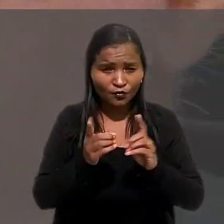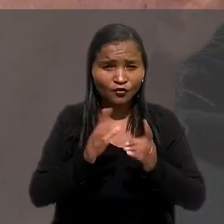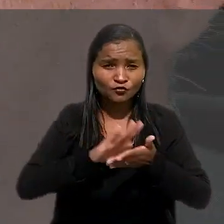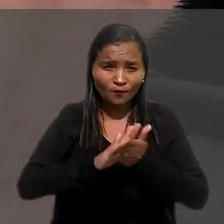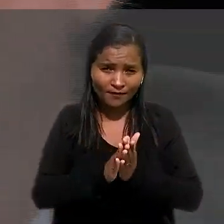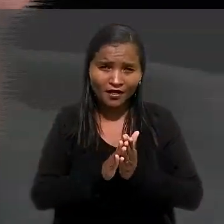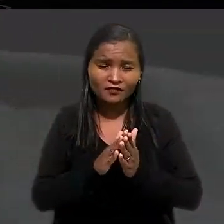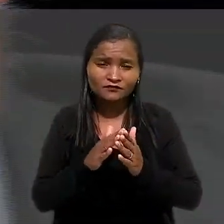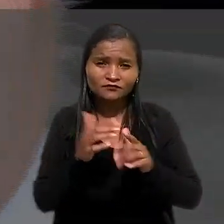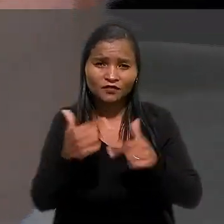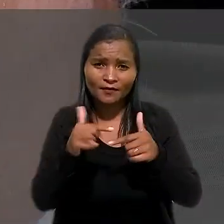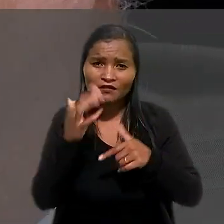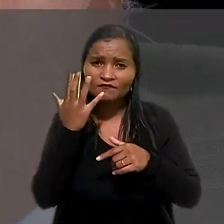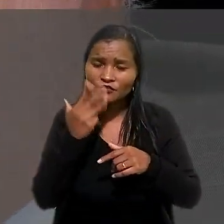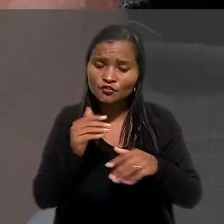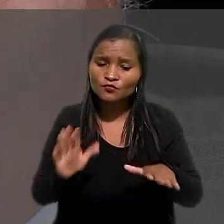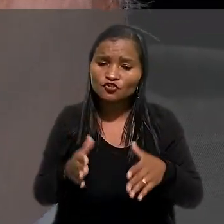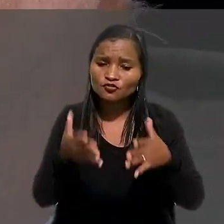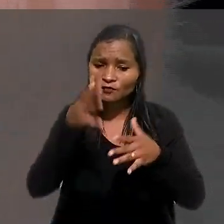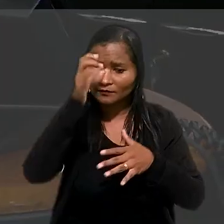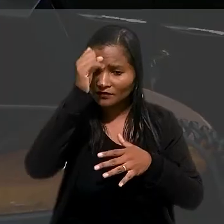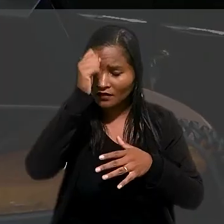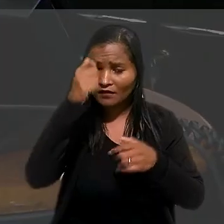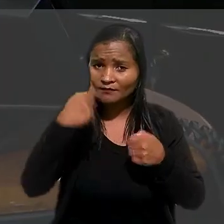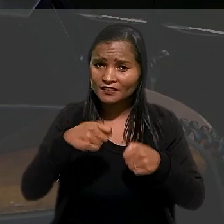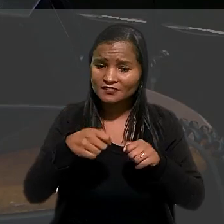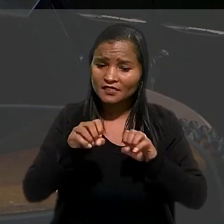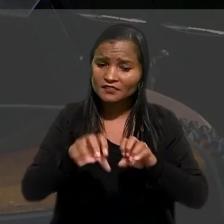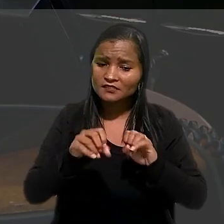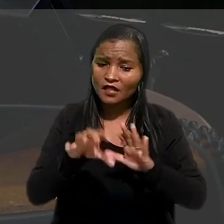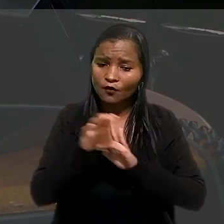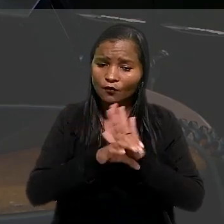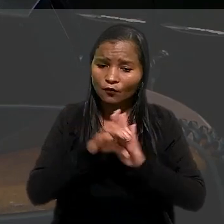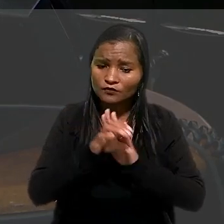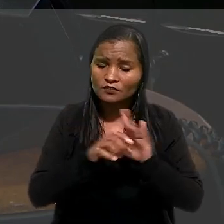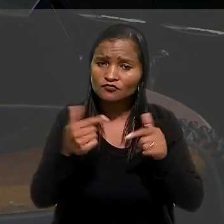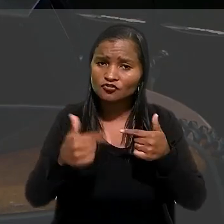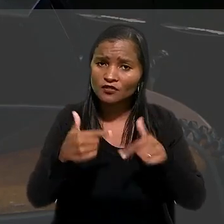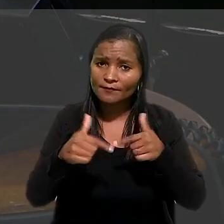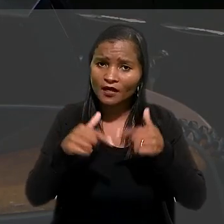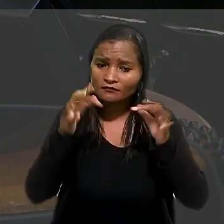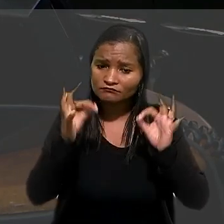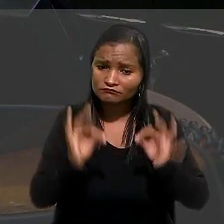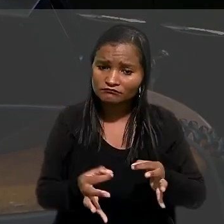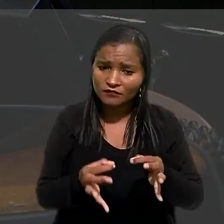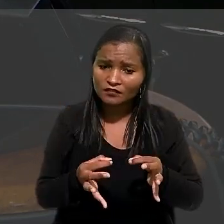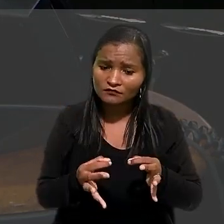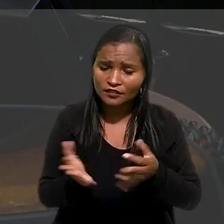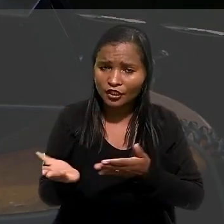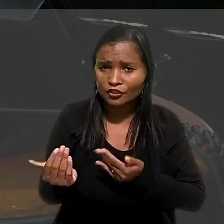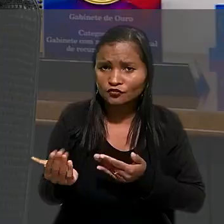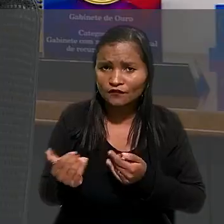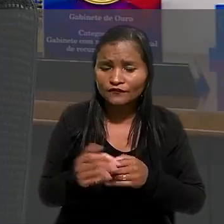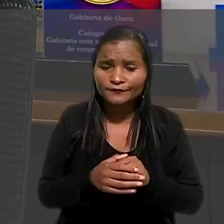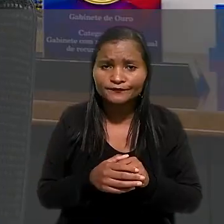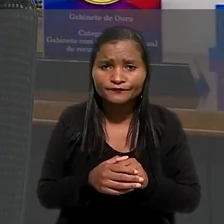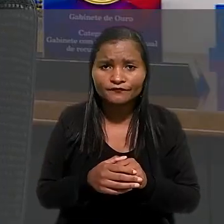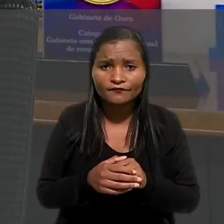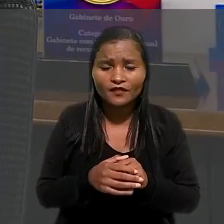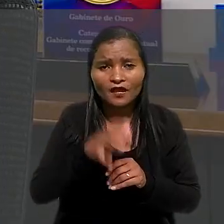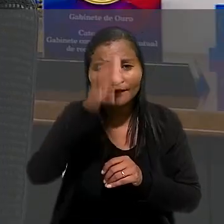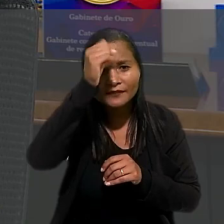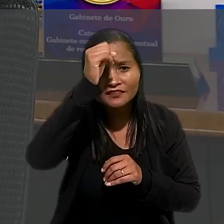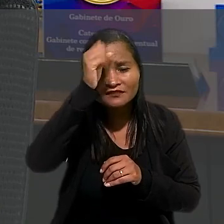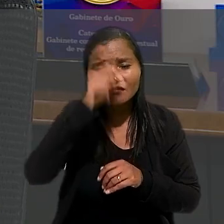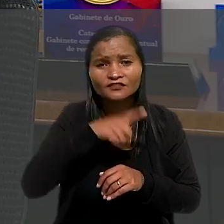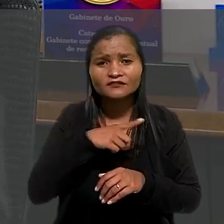Trabalho Infantil e de Estímulo à Aprendizagem, é preciso ensinar o conceito de trabalho decente desde cedo. A aprendizagem ela